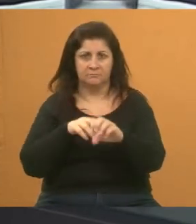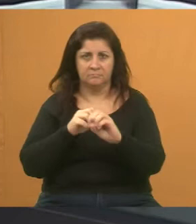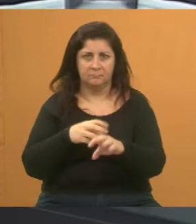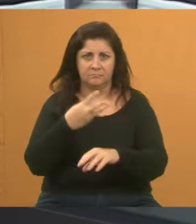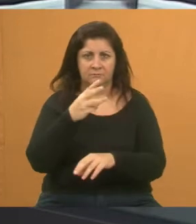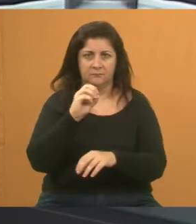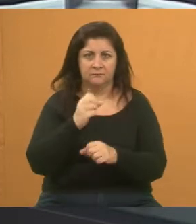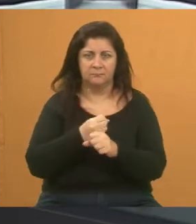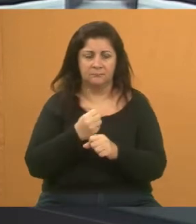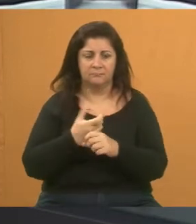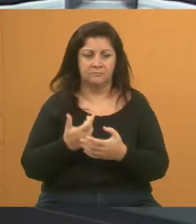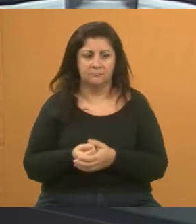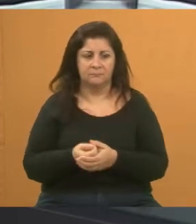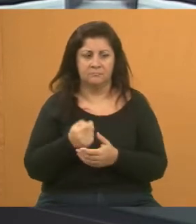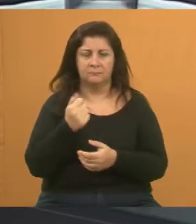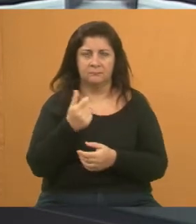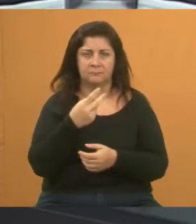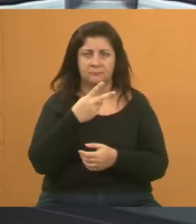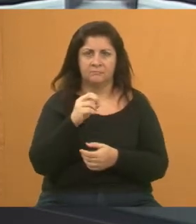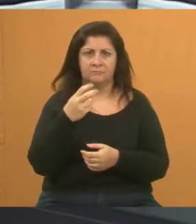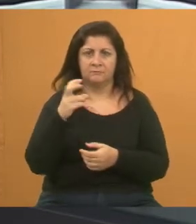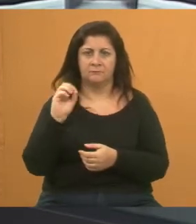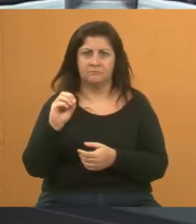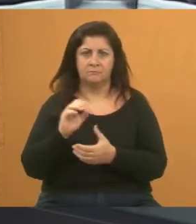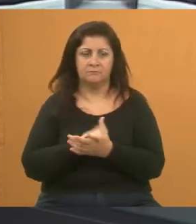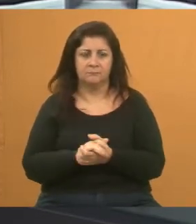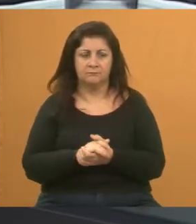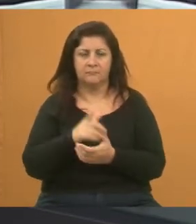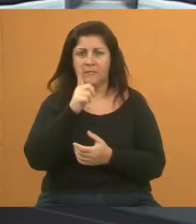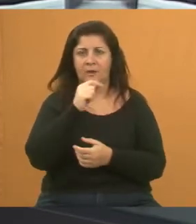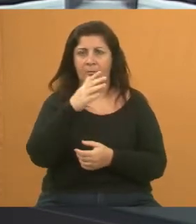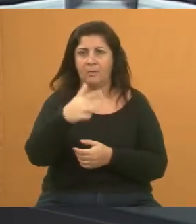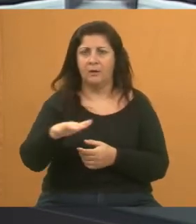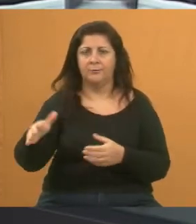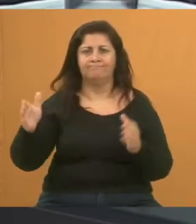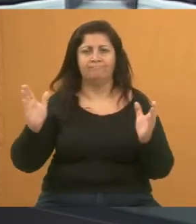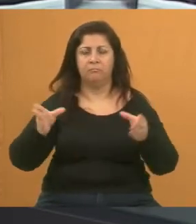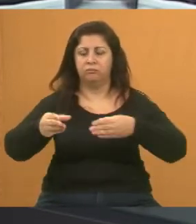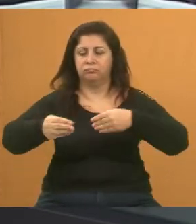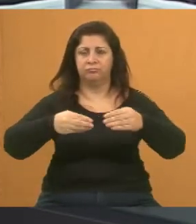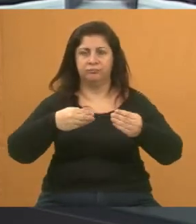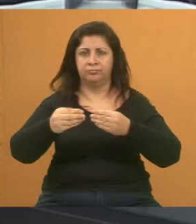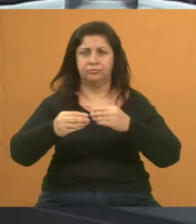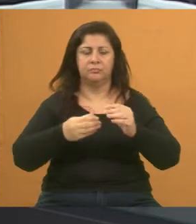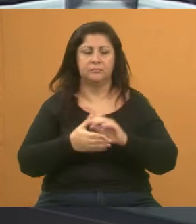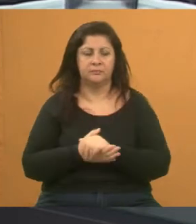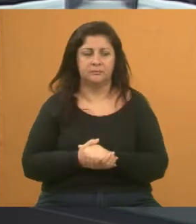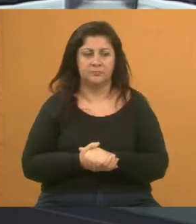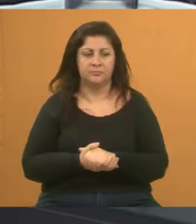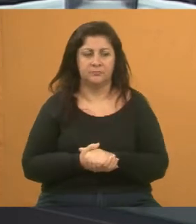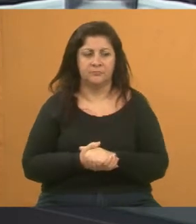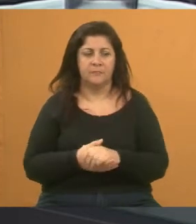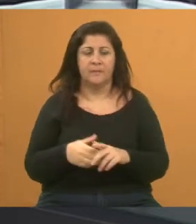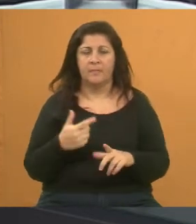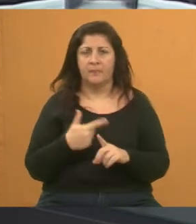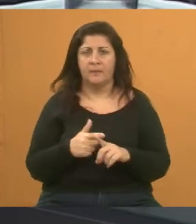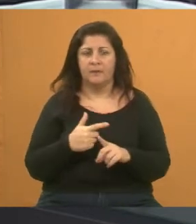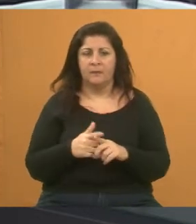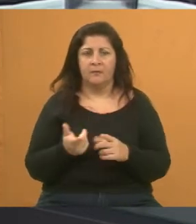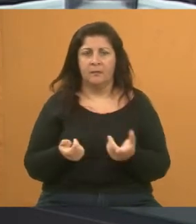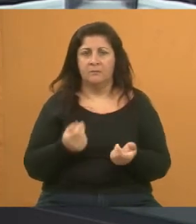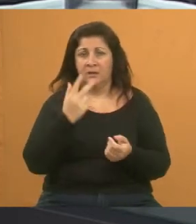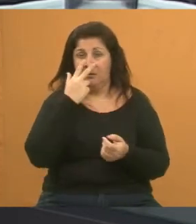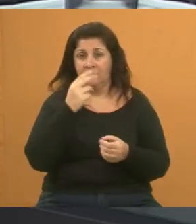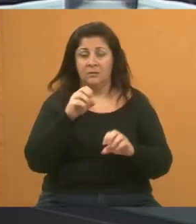pessoas, nós estaremos quase em 2050, não é? E aí o mar já estará tomado de plástico. Então, o problema realmente, eu também